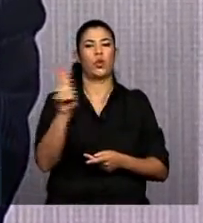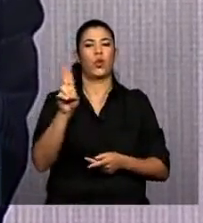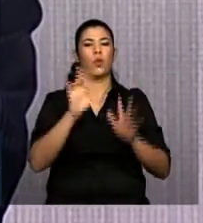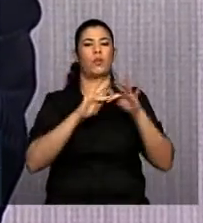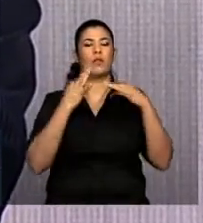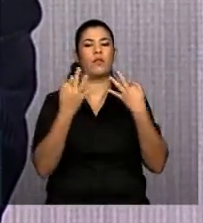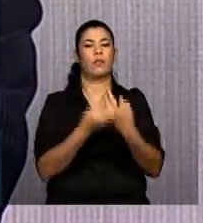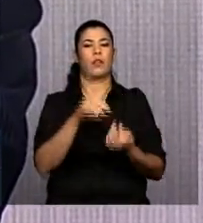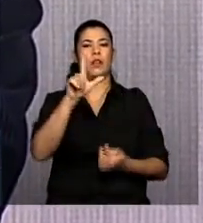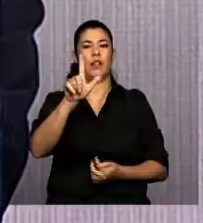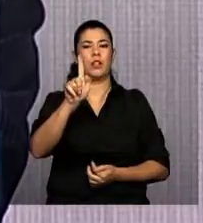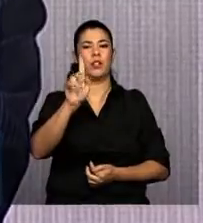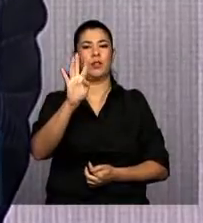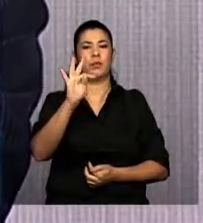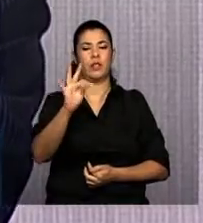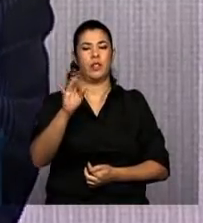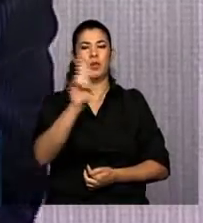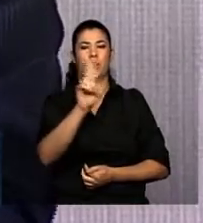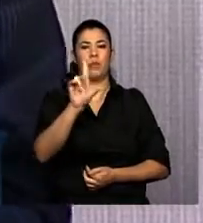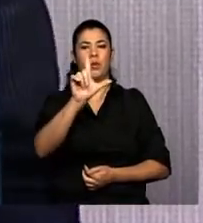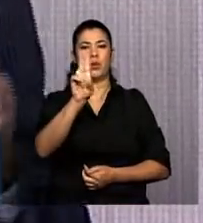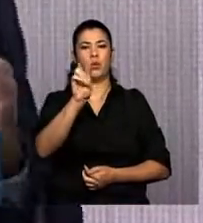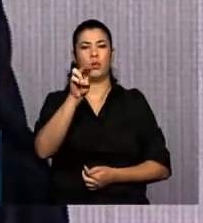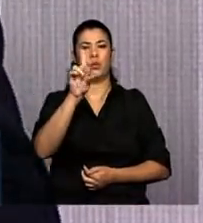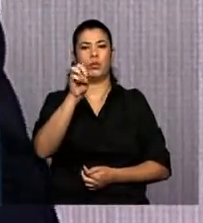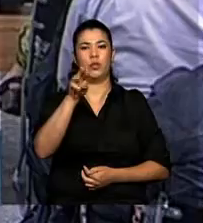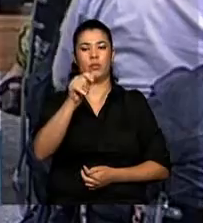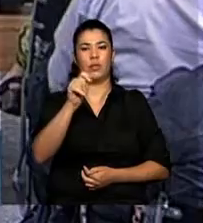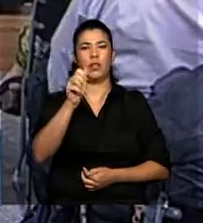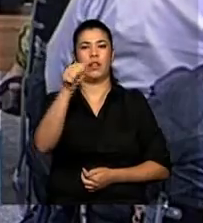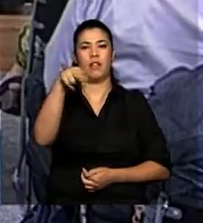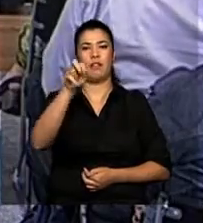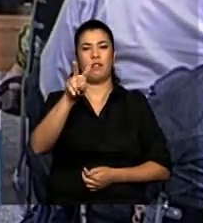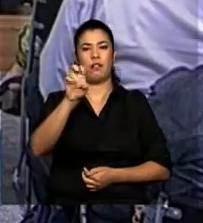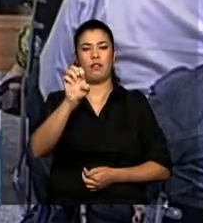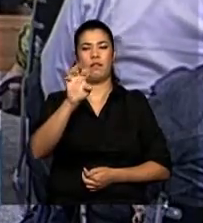LGBT a senhora Ludmila Santiago, da Anave Trans.